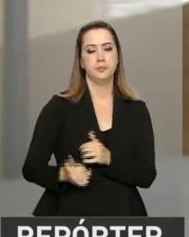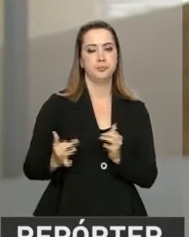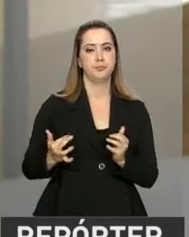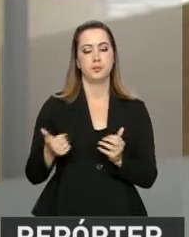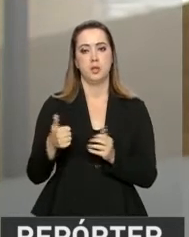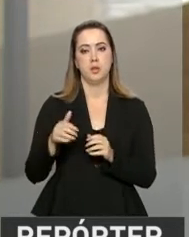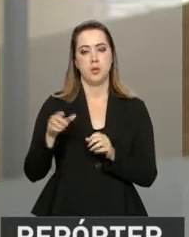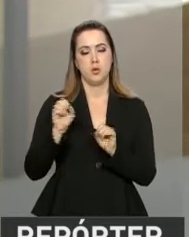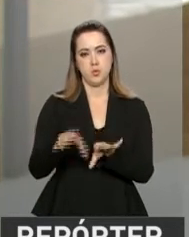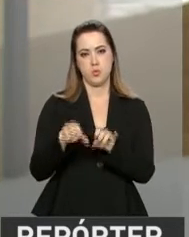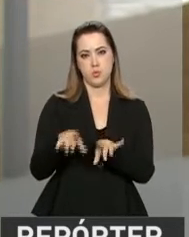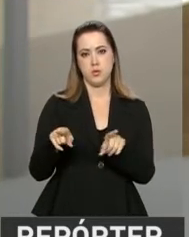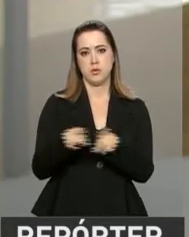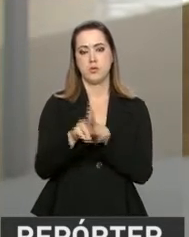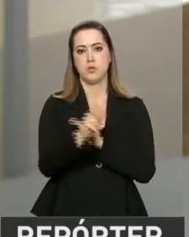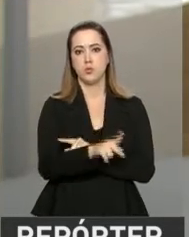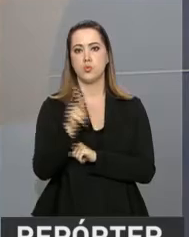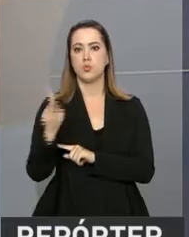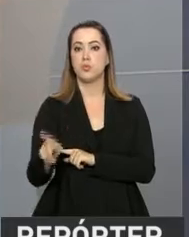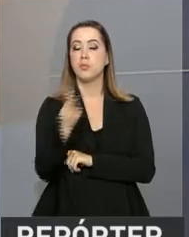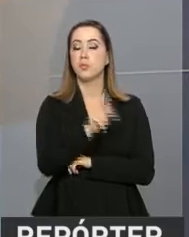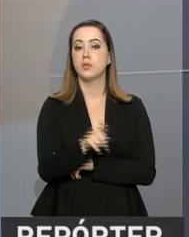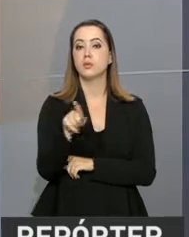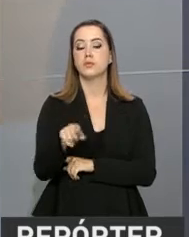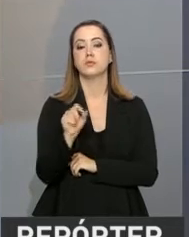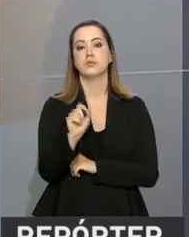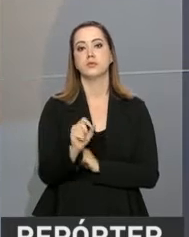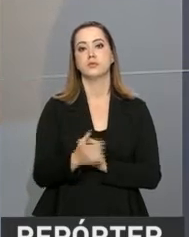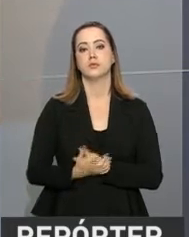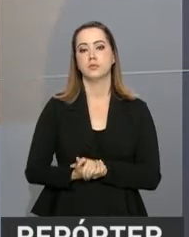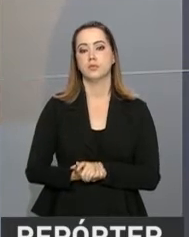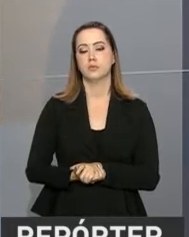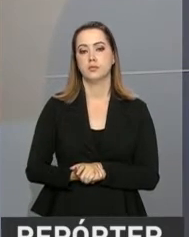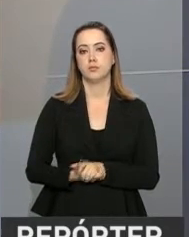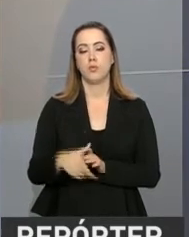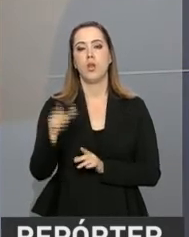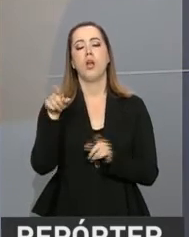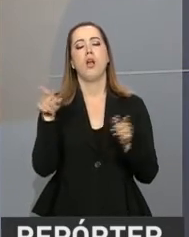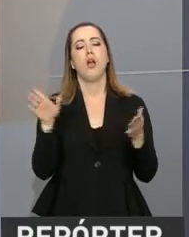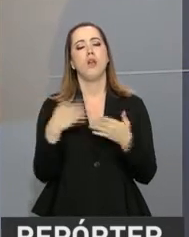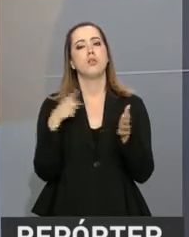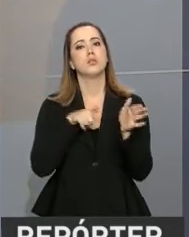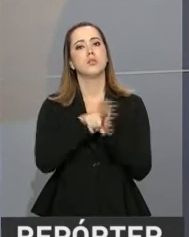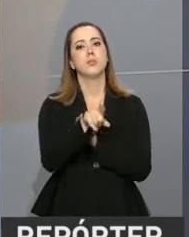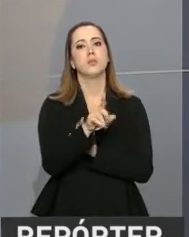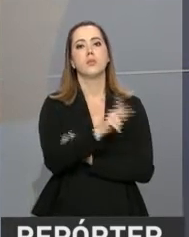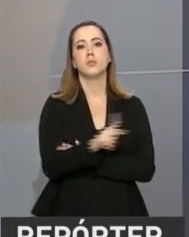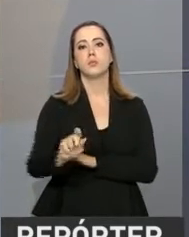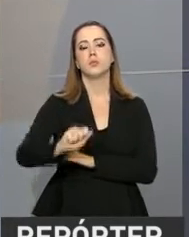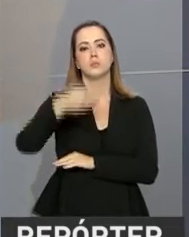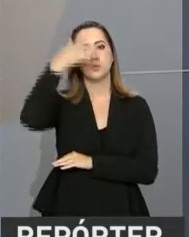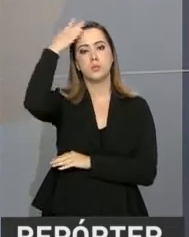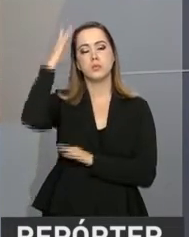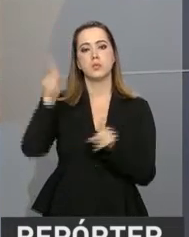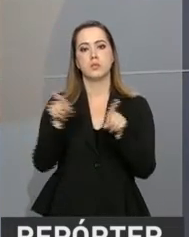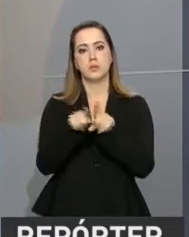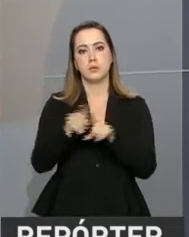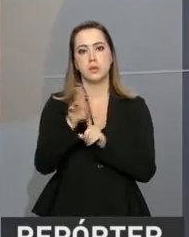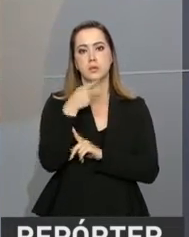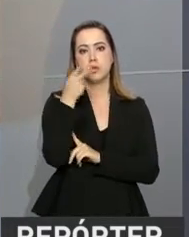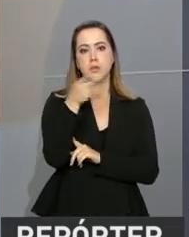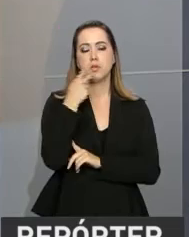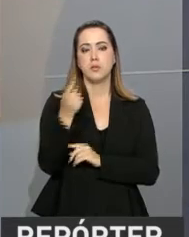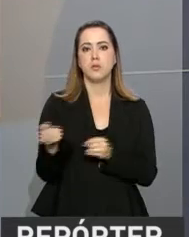que participam da alfabetização agora Luana o presidente Michel Temer também e falou é sobre